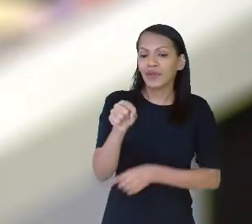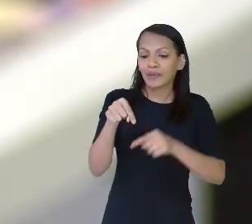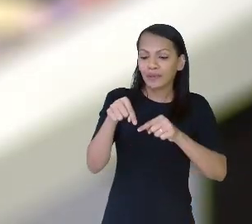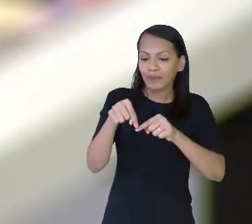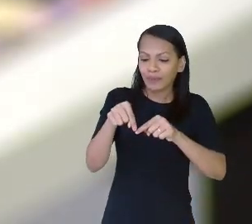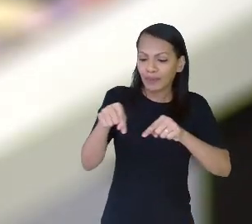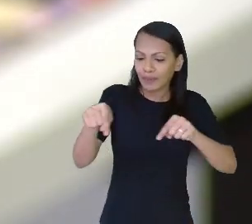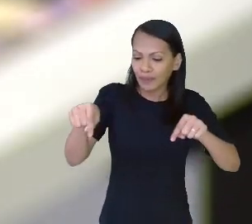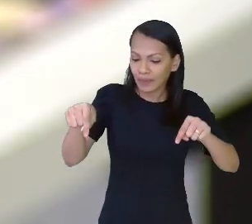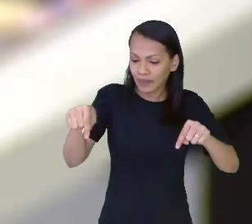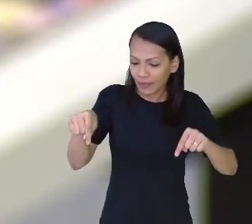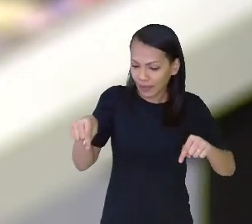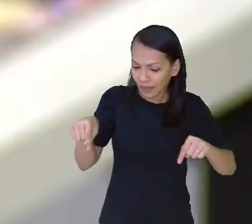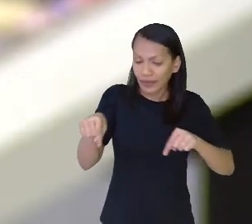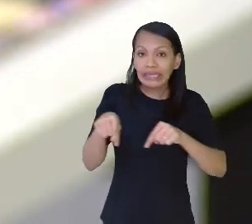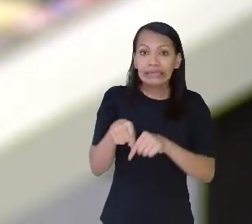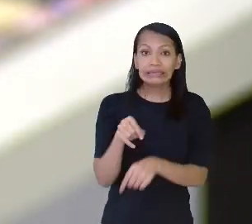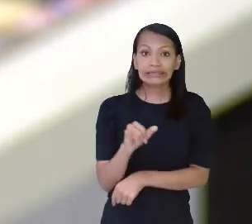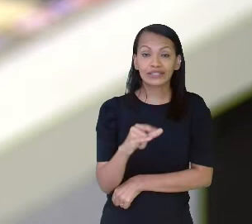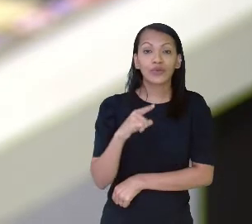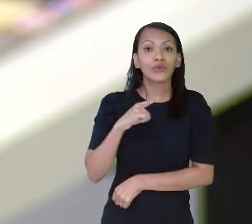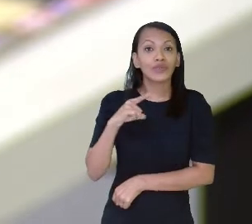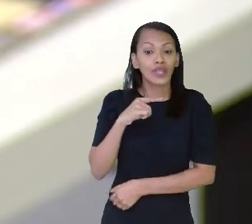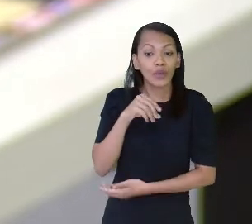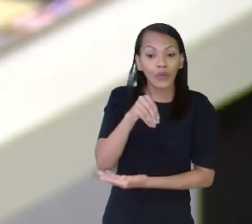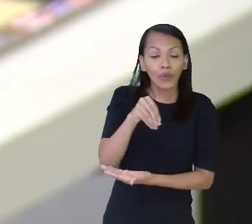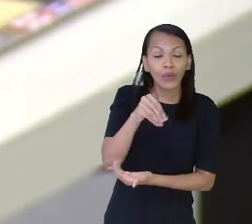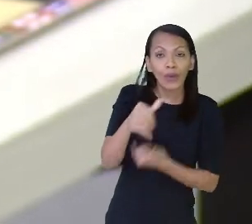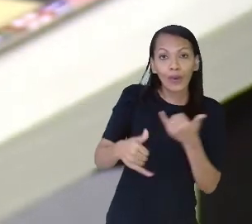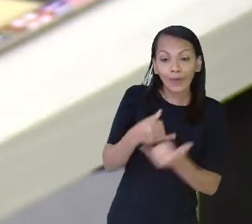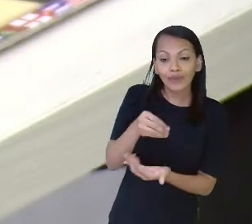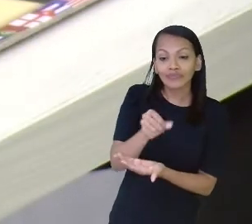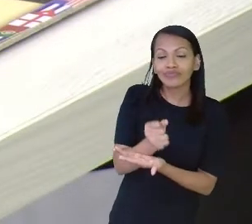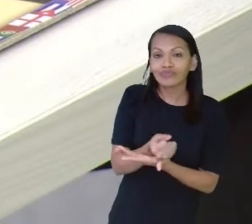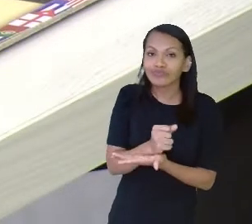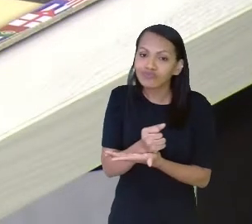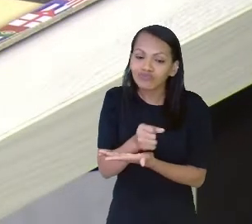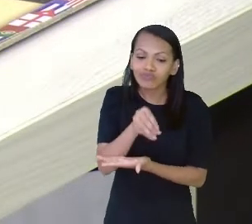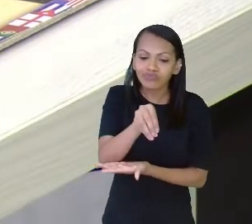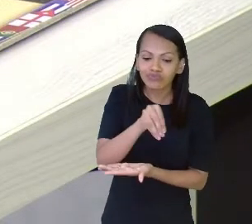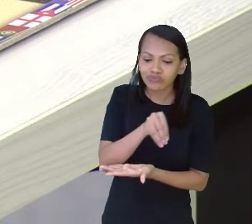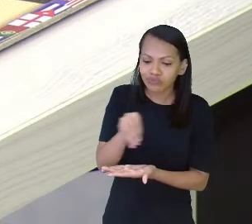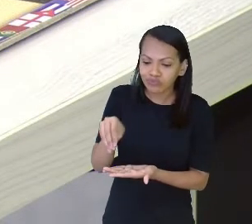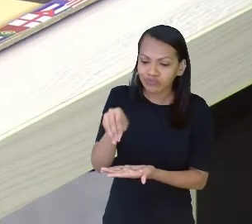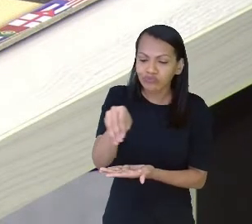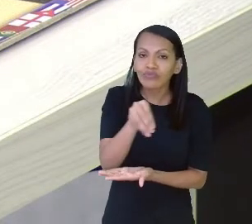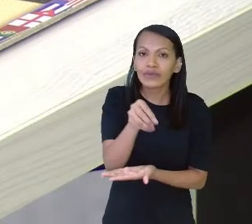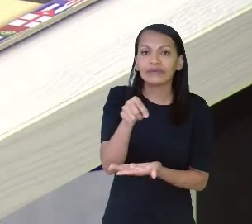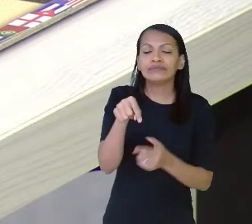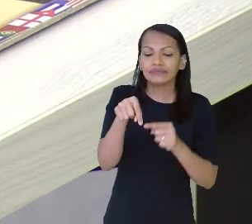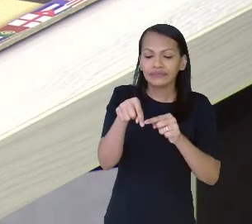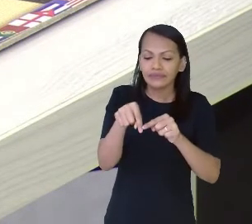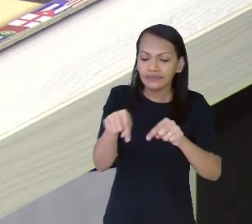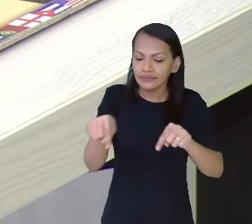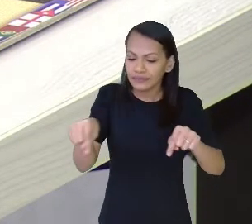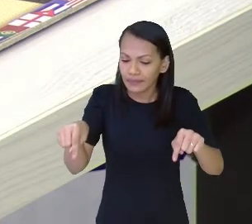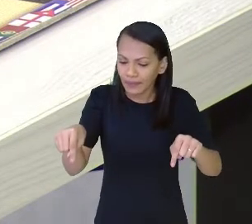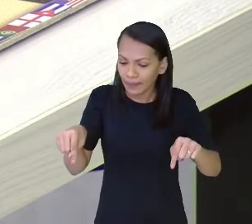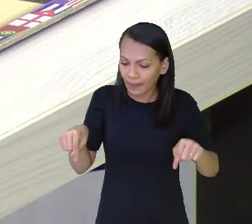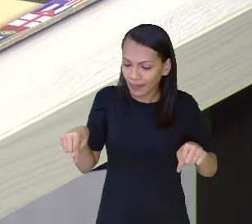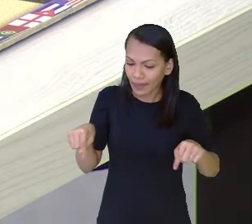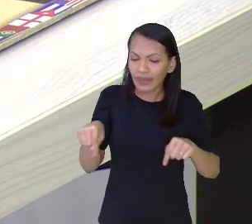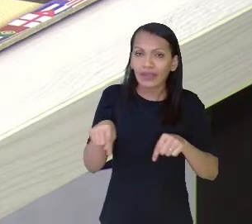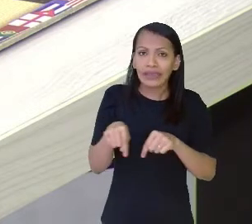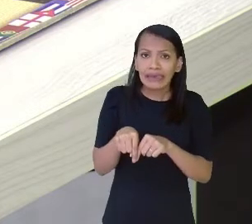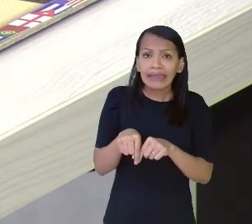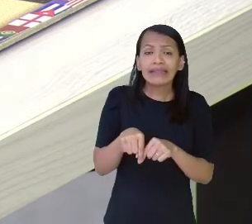quadrado. Se eu tenho um jogo de damas em forma de quadrado, eu estou dizendo que ele tem todos os